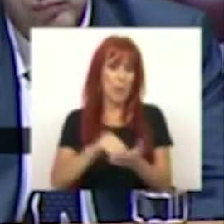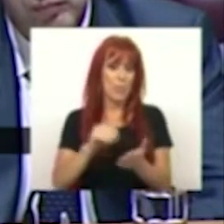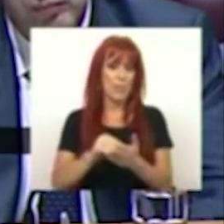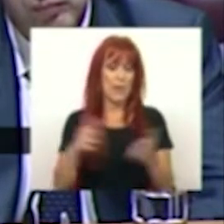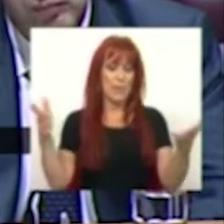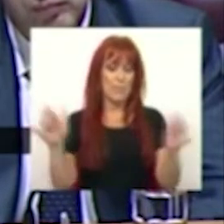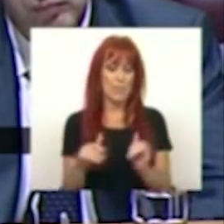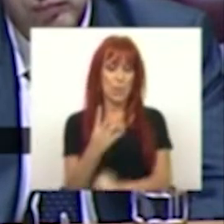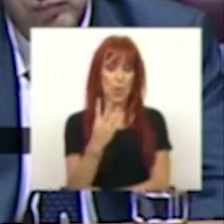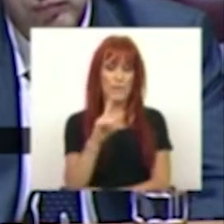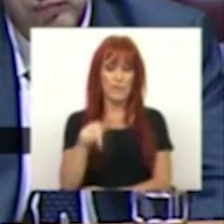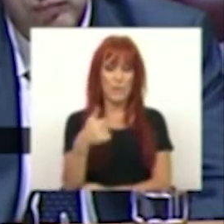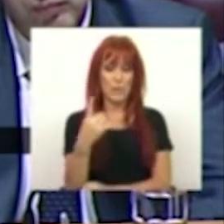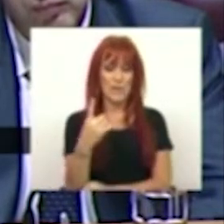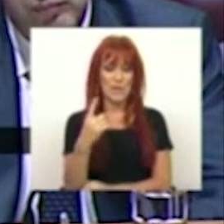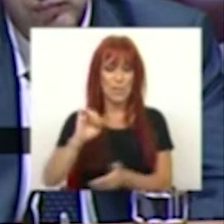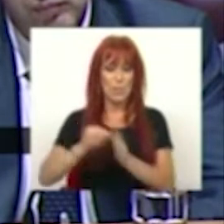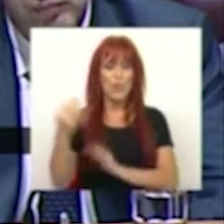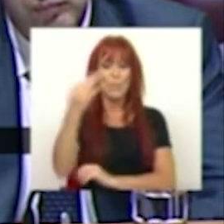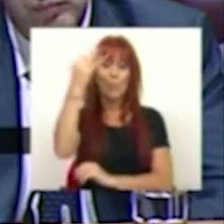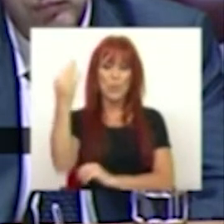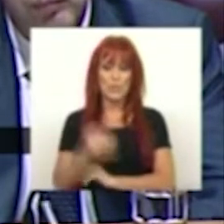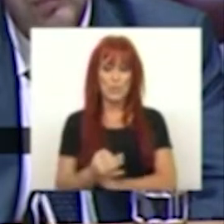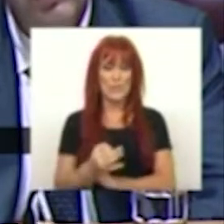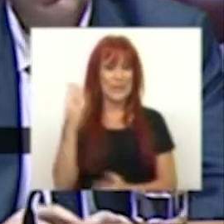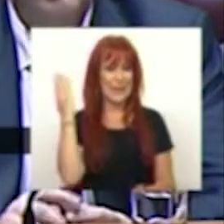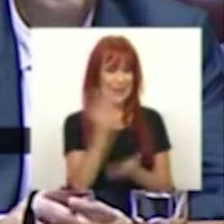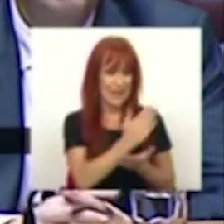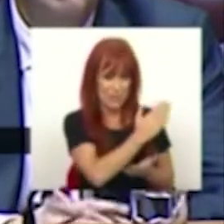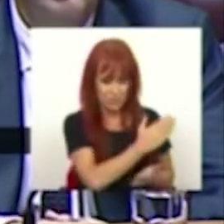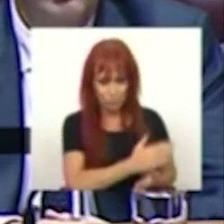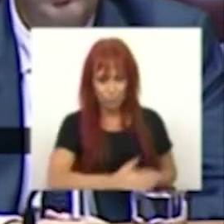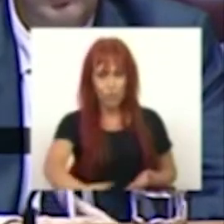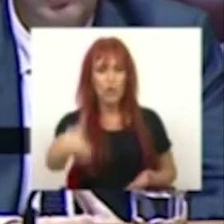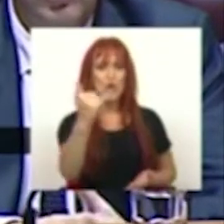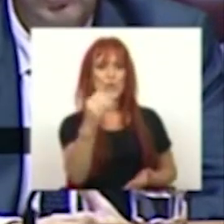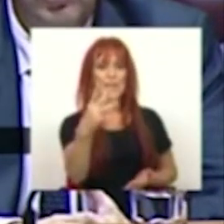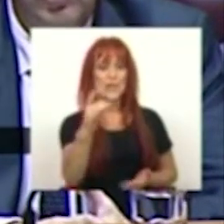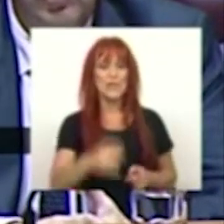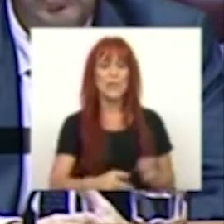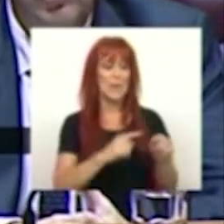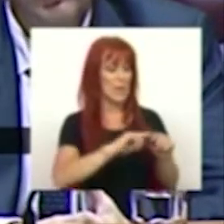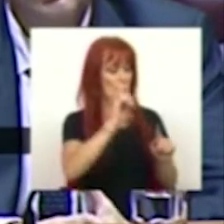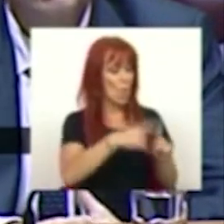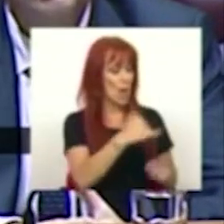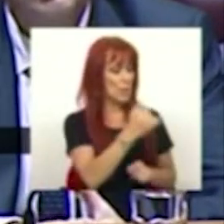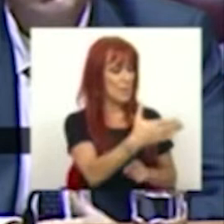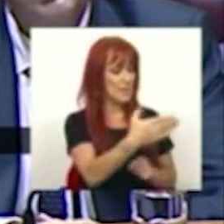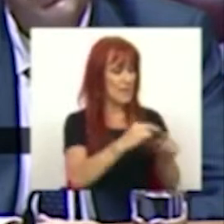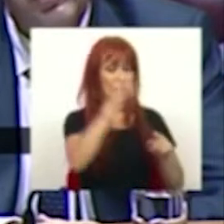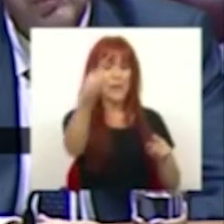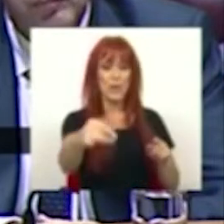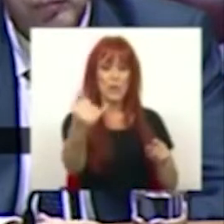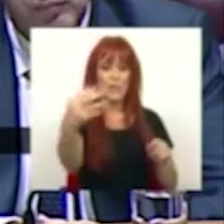diminuiu 4,6 pontos percentuais desde 2016 e só entre 2017 e